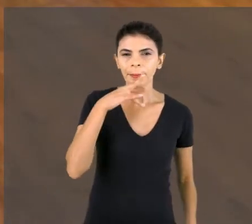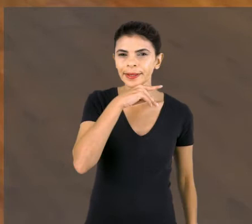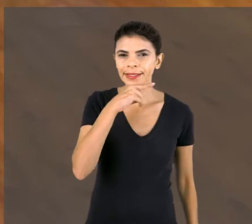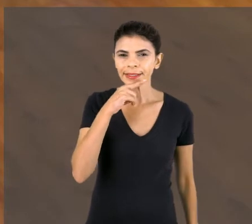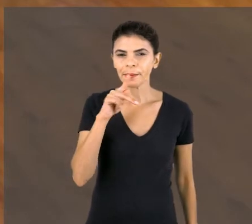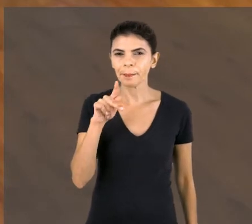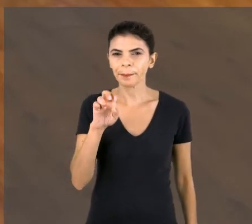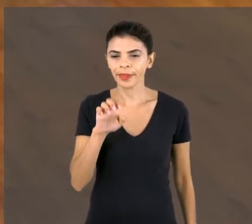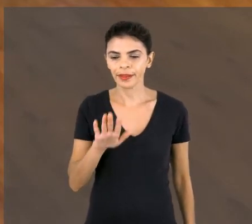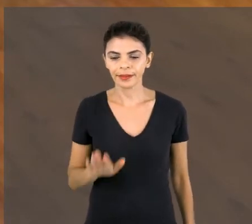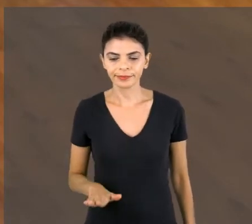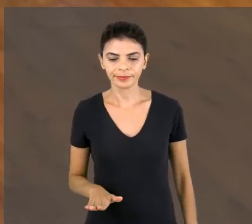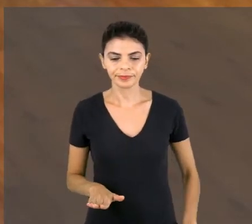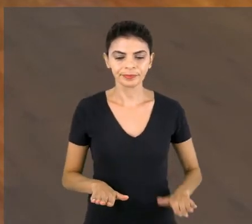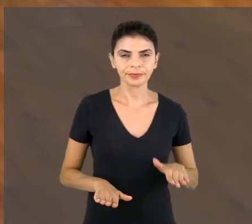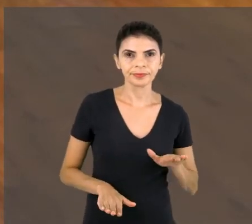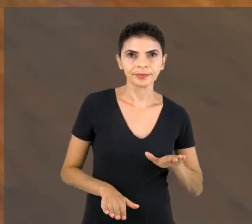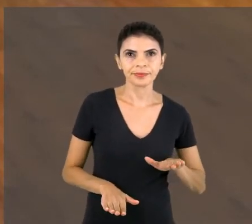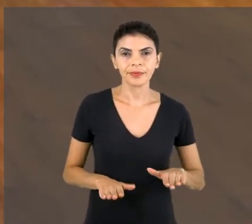Reparando os apoios.